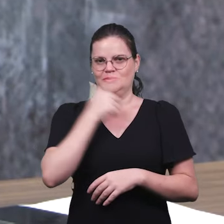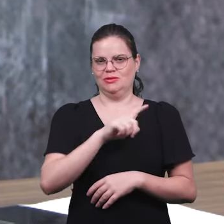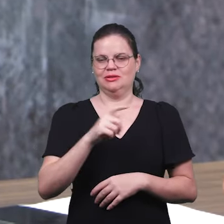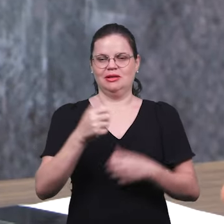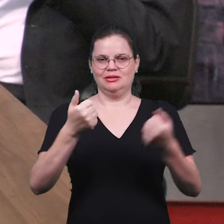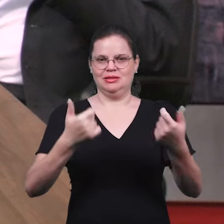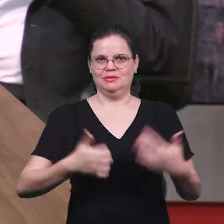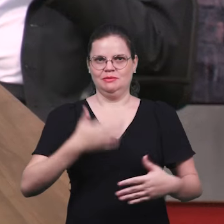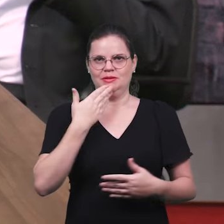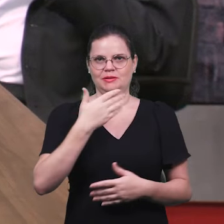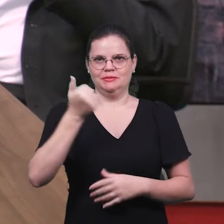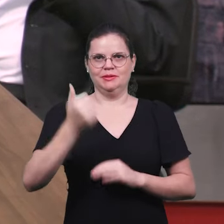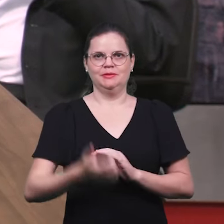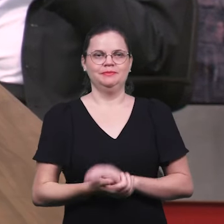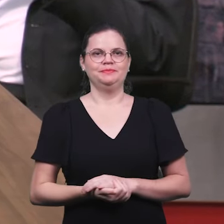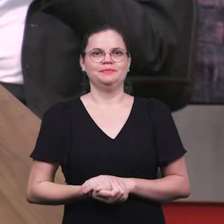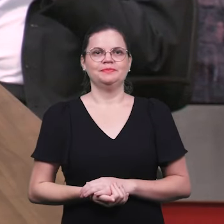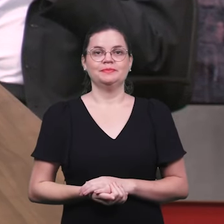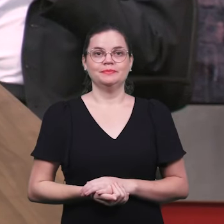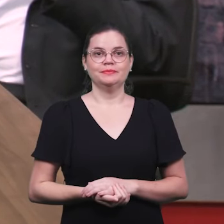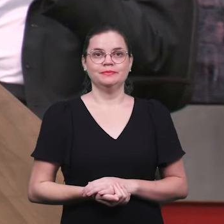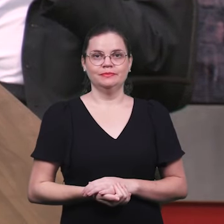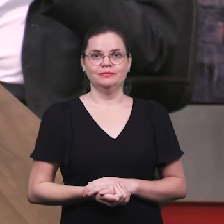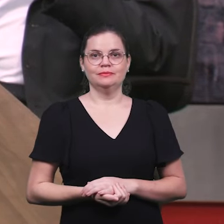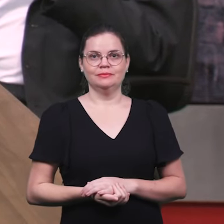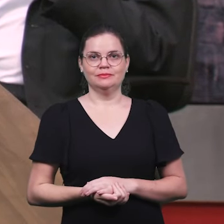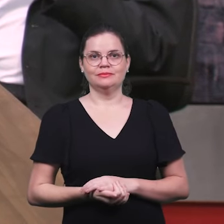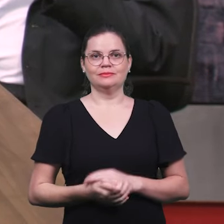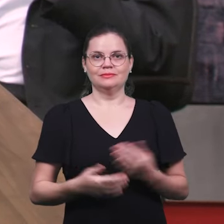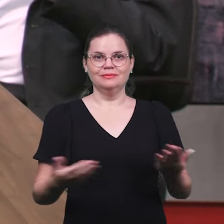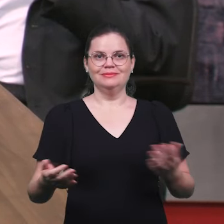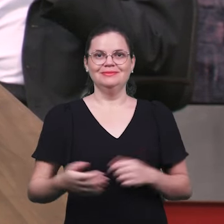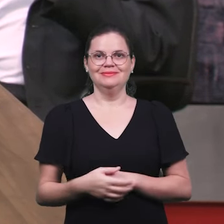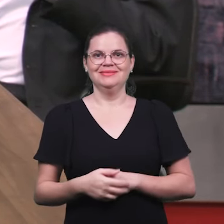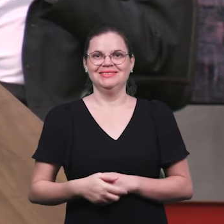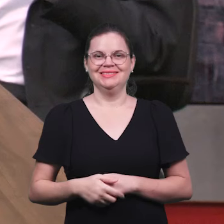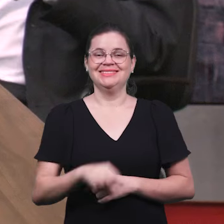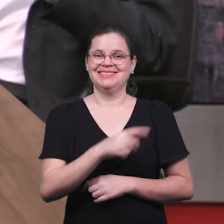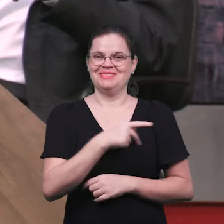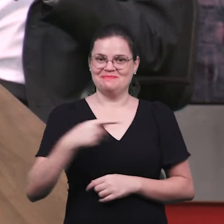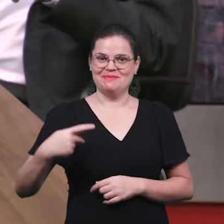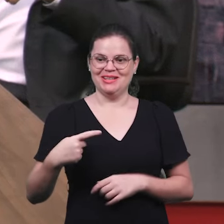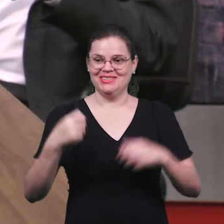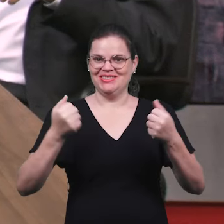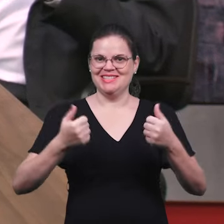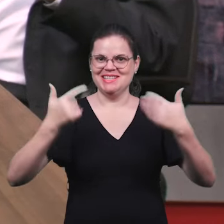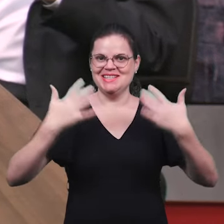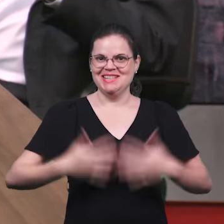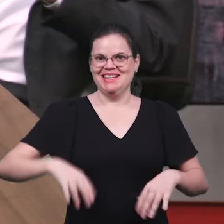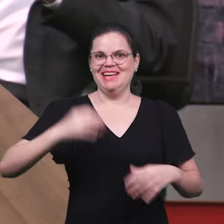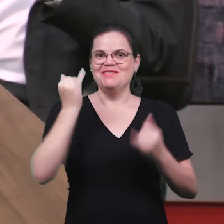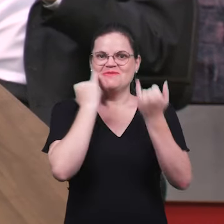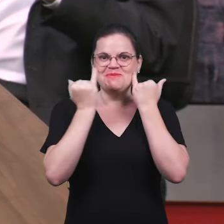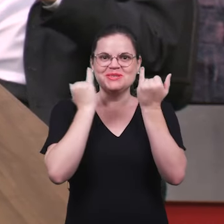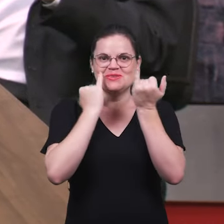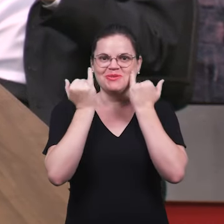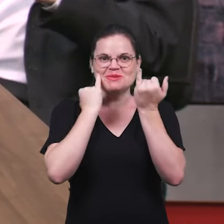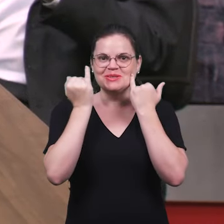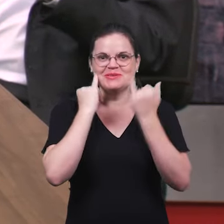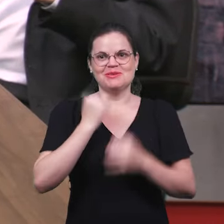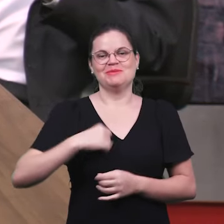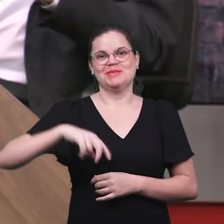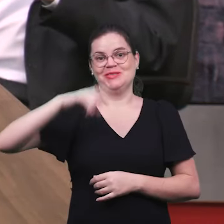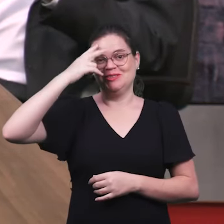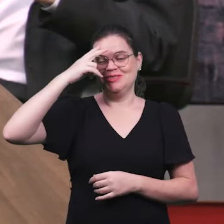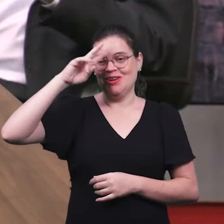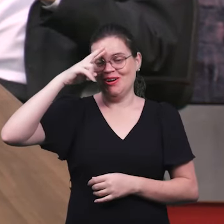Pastor Serlon, ele falou um pouco rápido aqui. É muita informação, né? É muita informação, né? Pouco